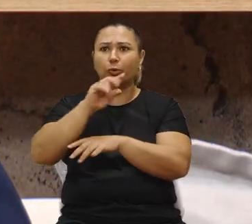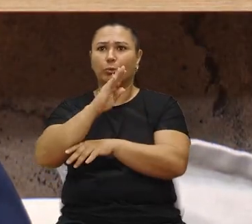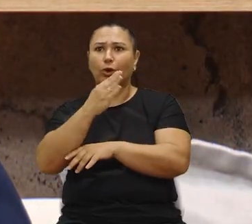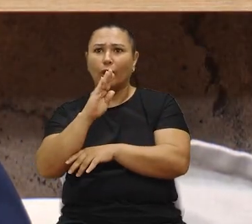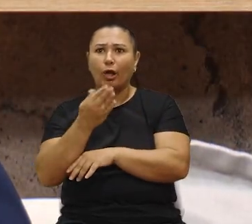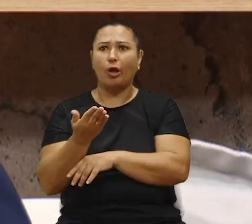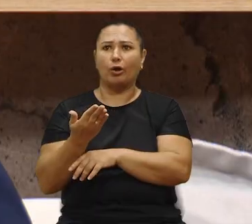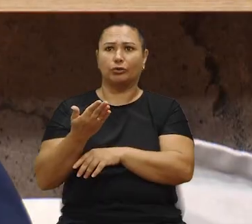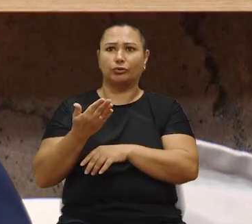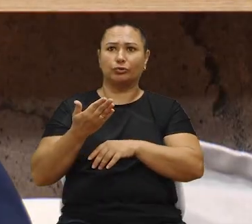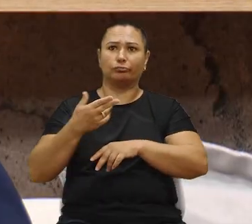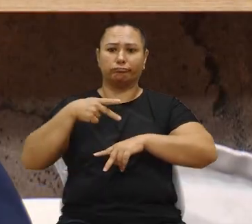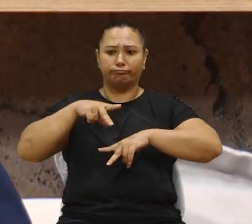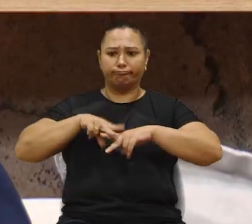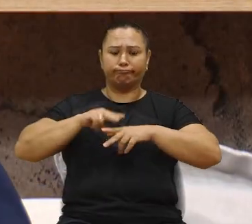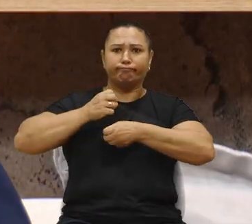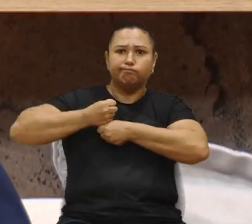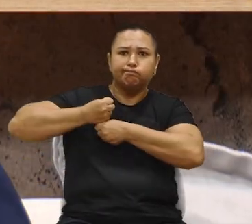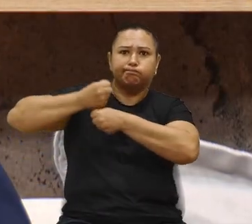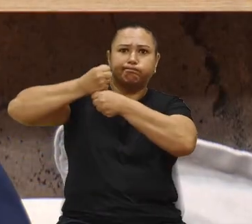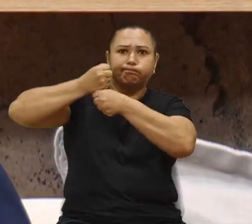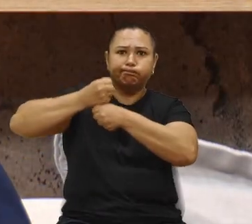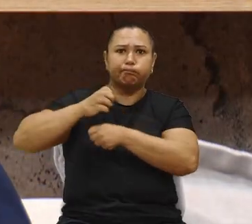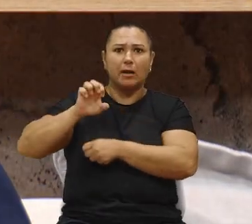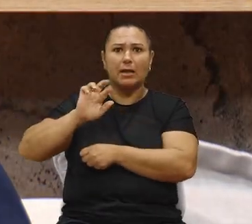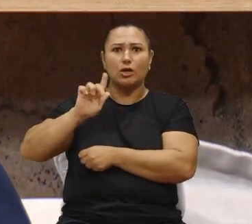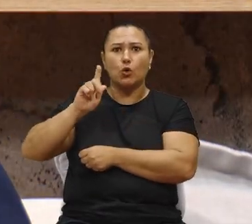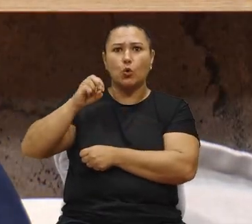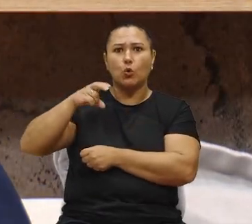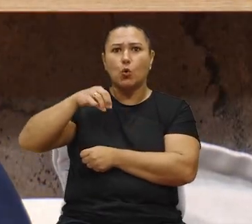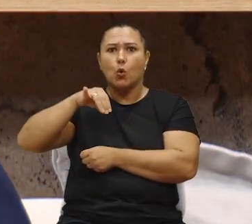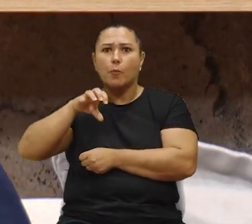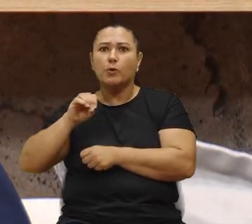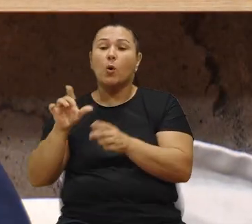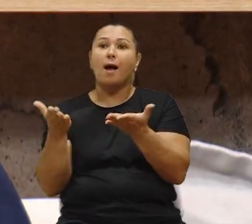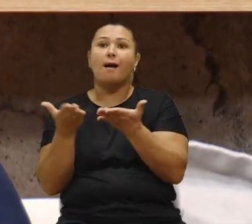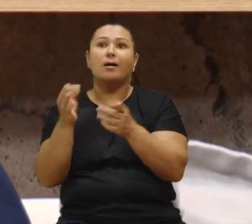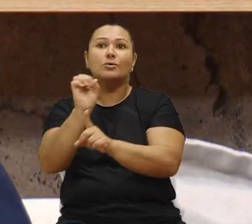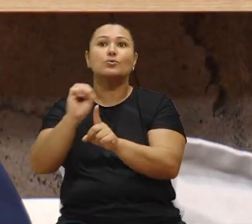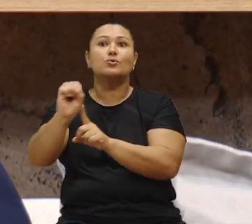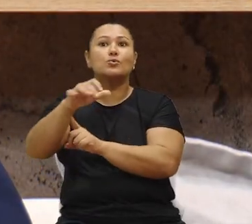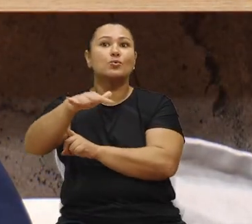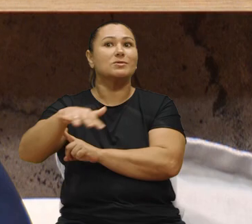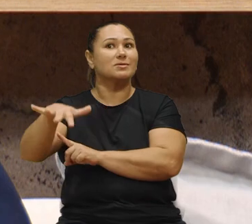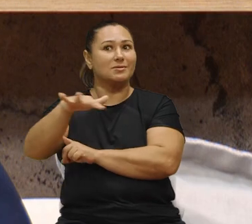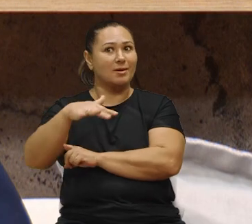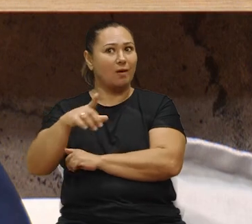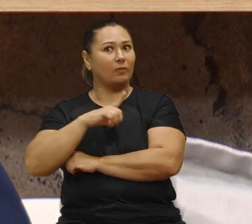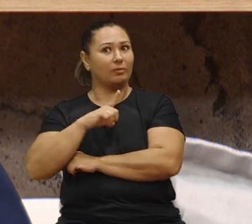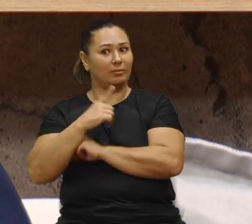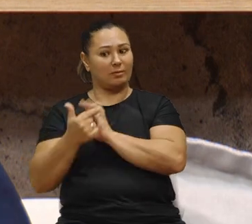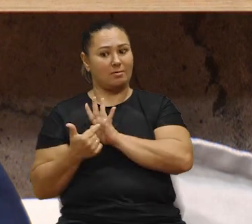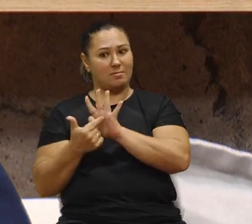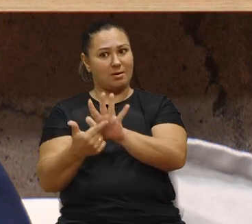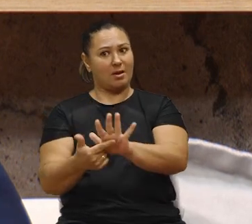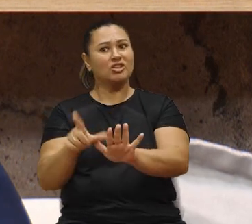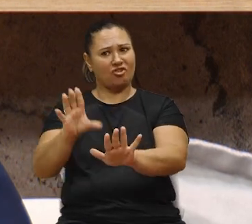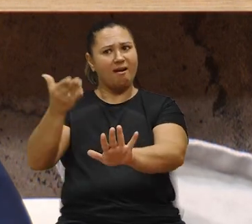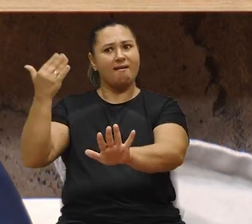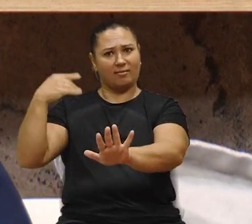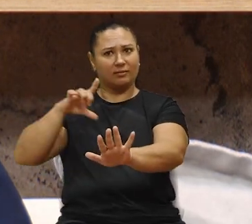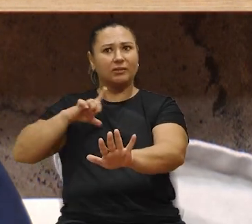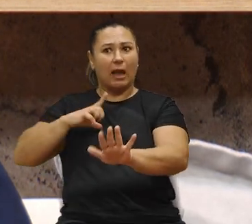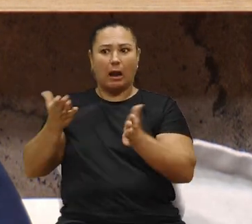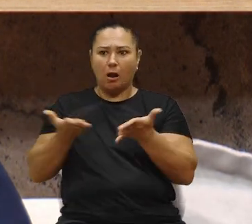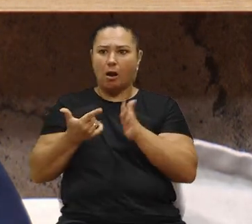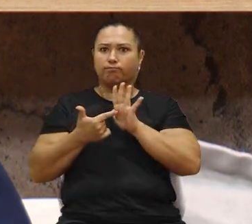risco químico, biológico, risco ergonômico e agora riscos psicossociais que aparecem formalmente, mas já existiam antes. Então, o que essa